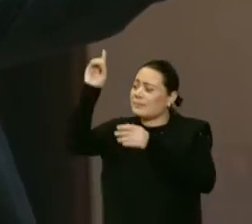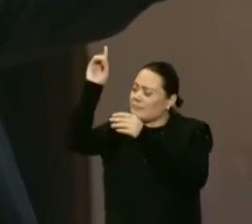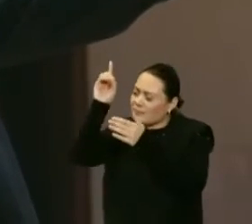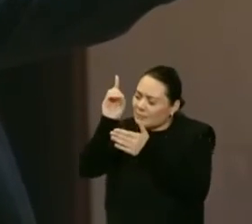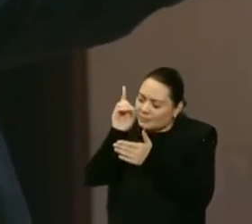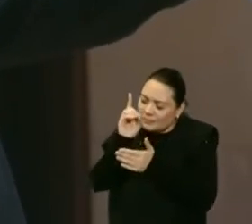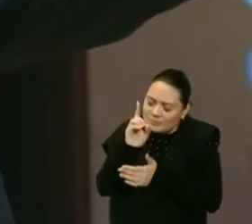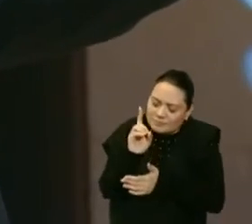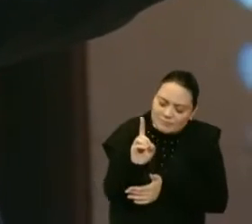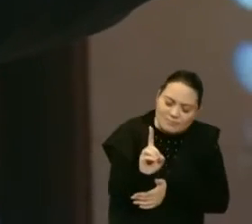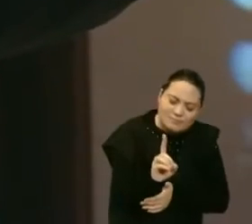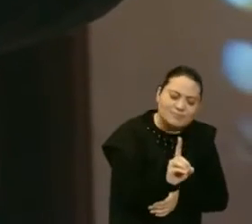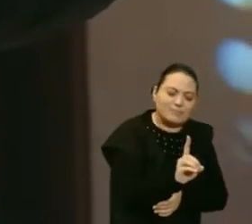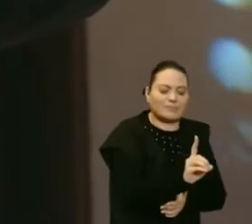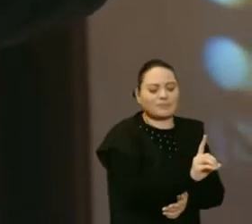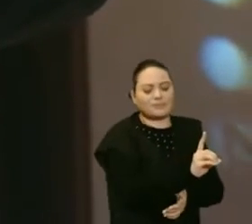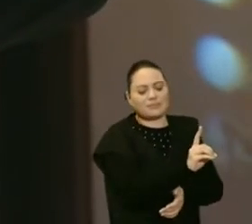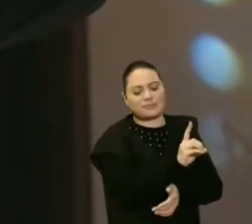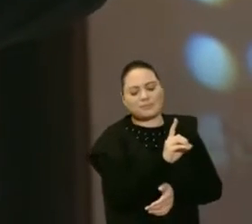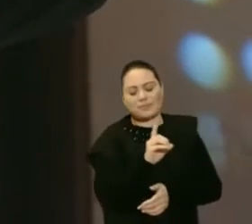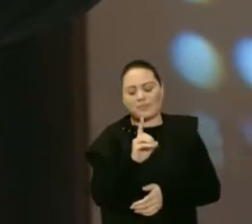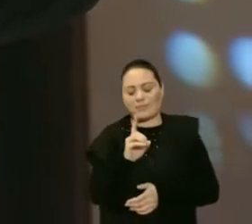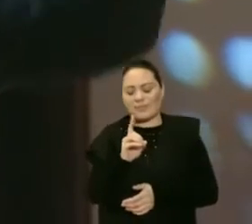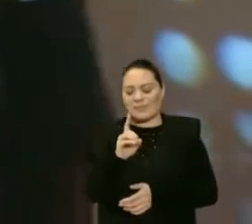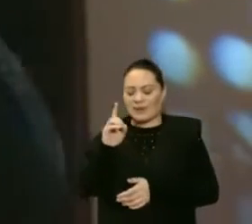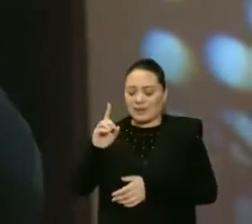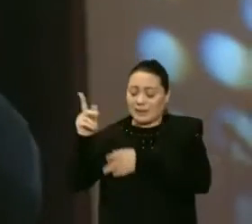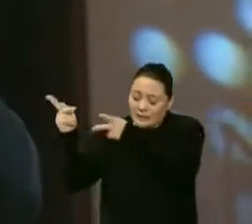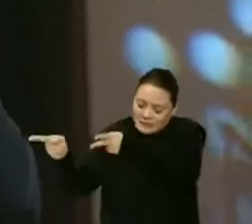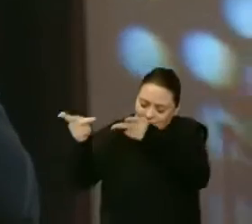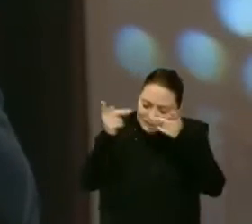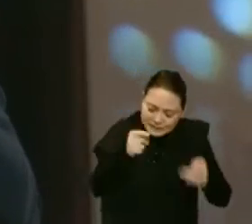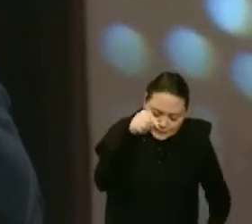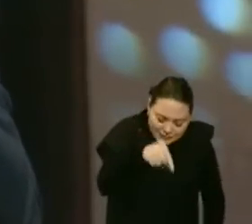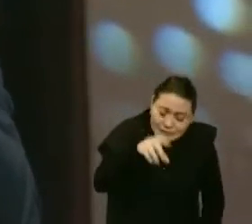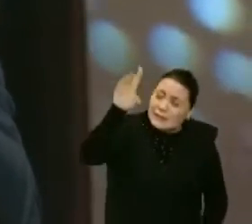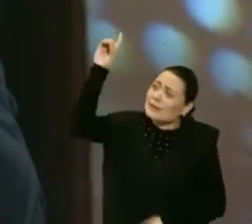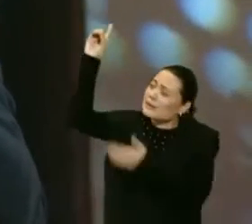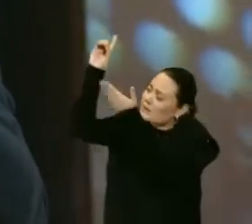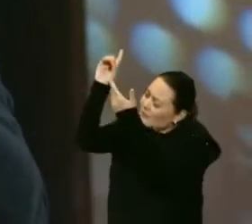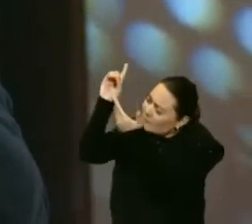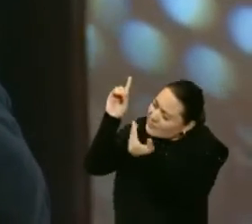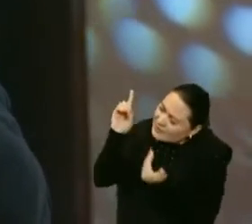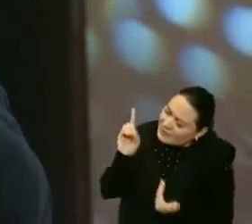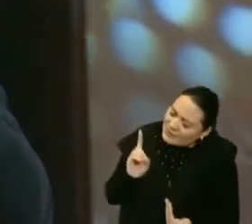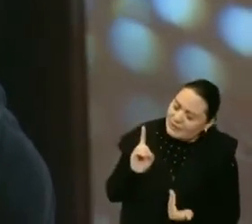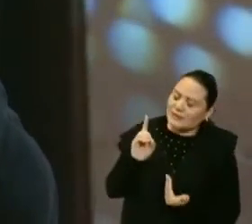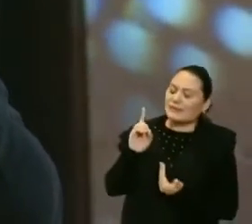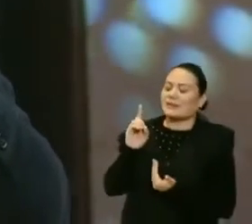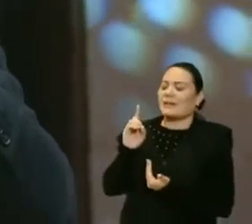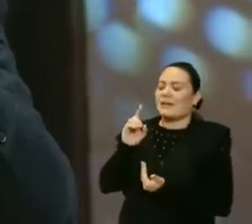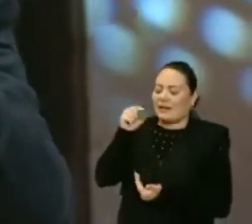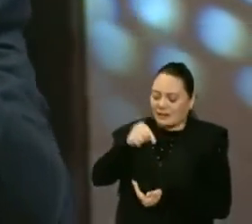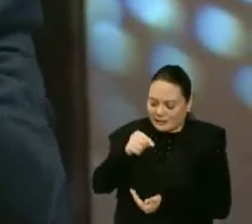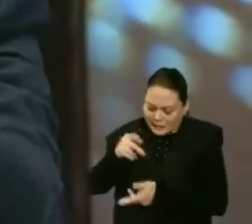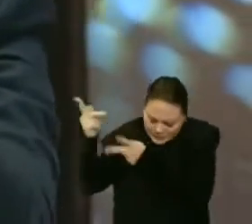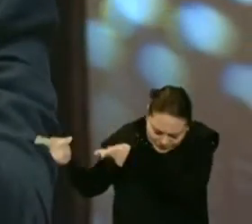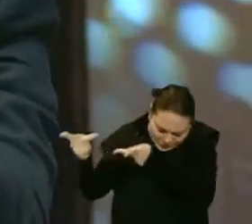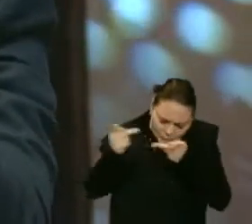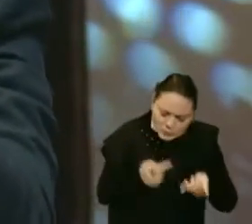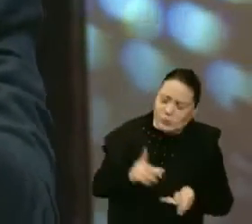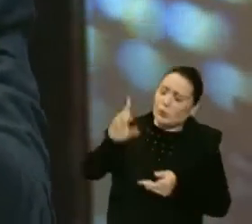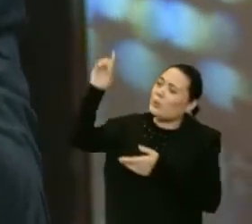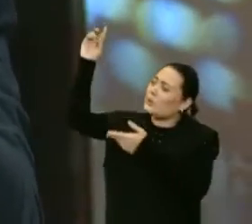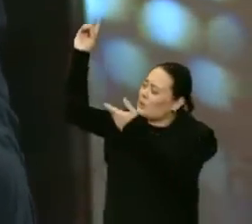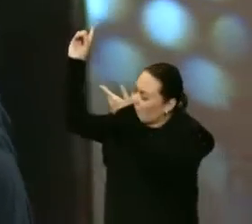vem e nos visita aqui. Vem, Senhor, e nos visita.